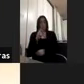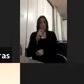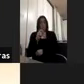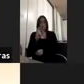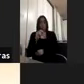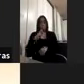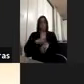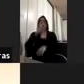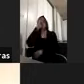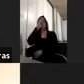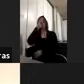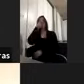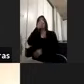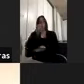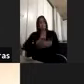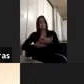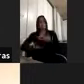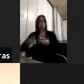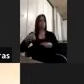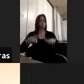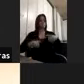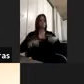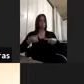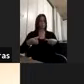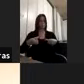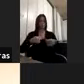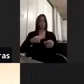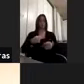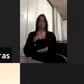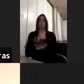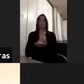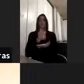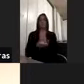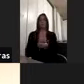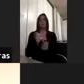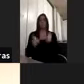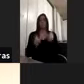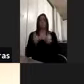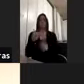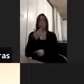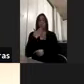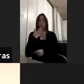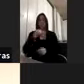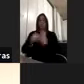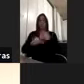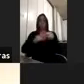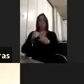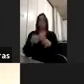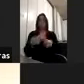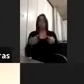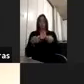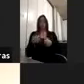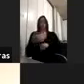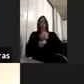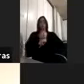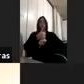lembro que alguns anos atrás a Renault sempre falava, né, muda a direção. E, de fato, a Renault mudou a direção aí nos últimos 2